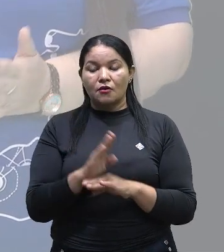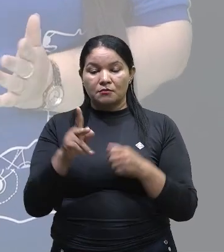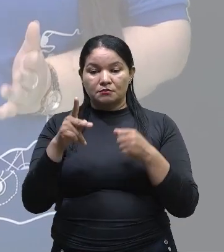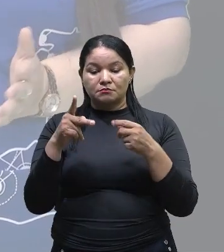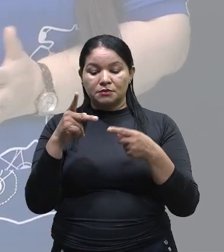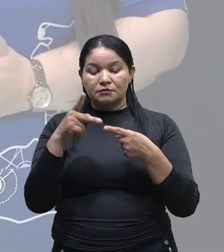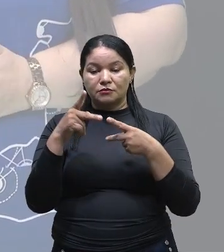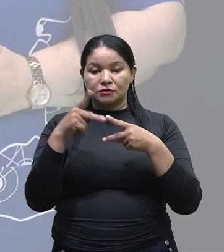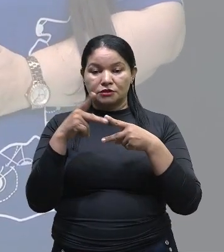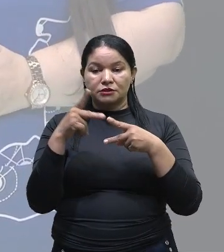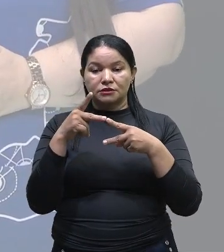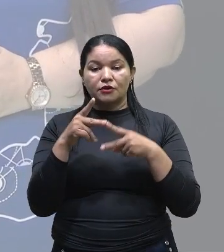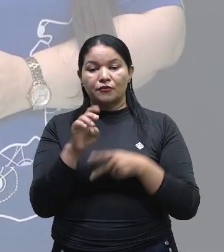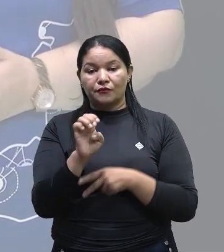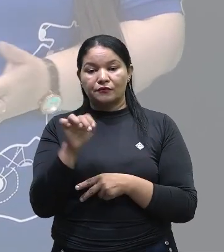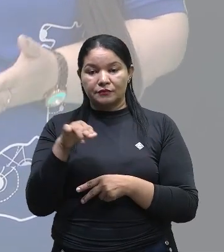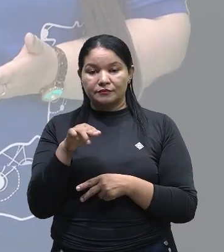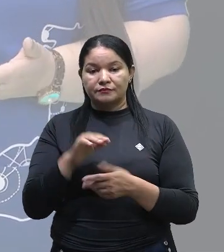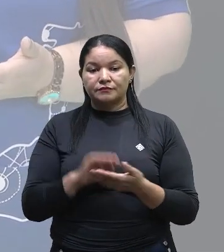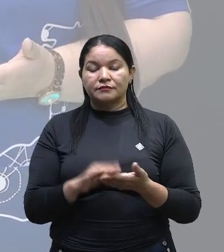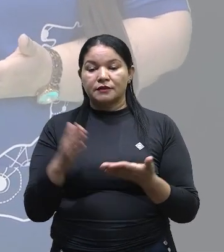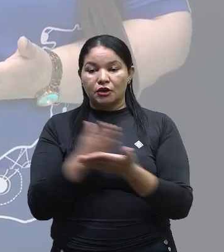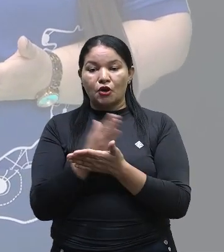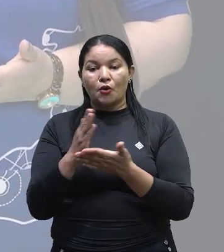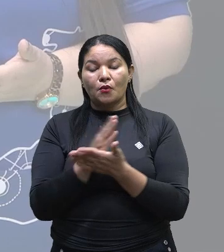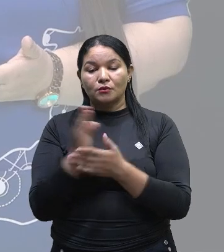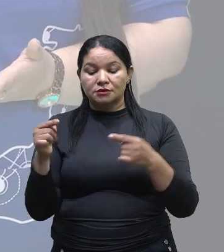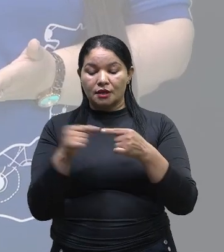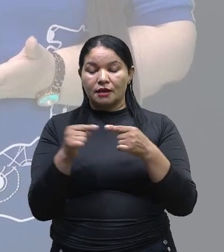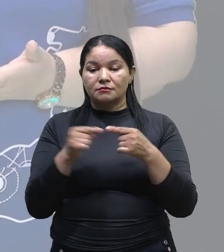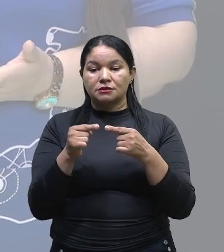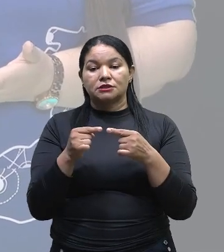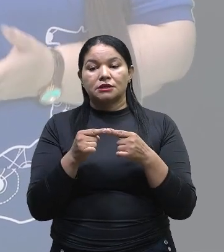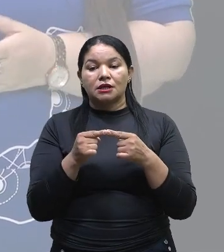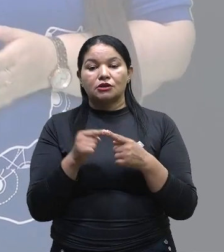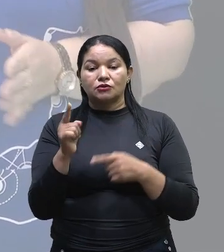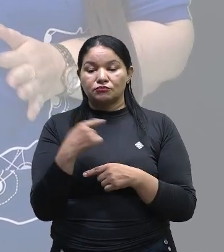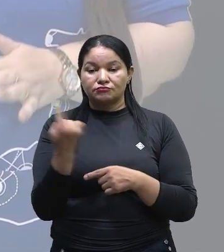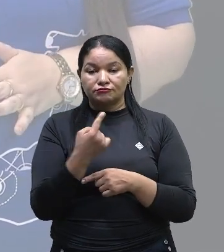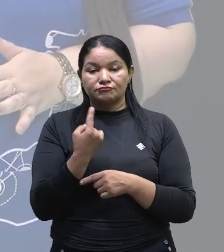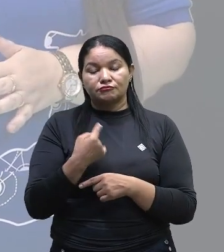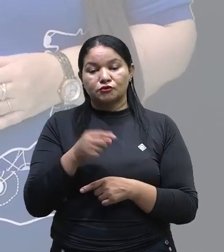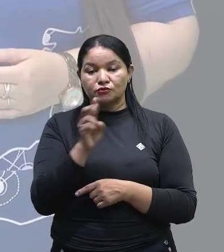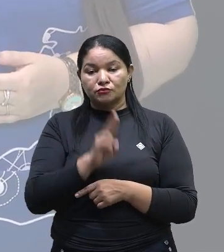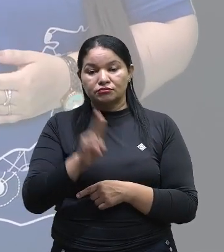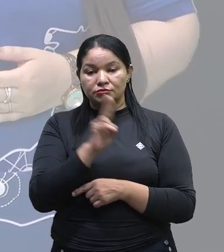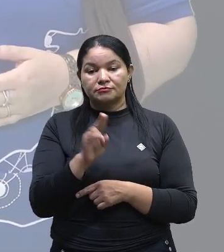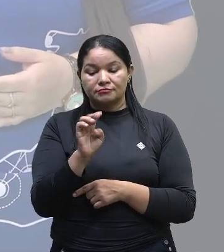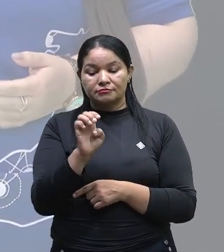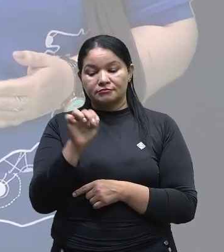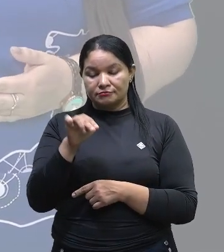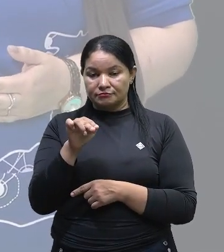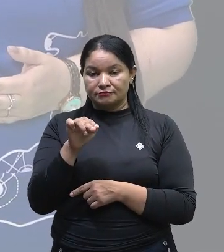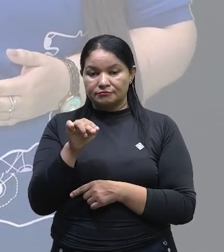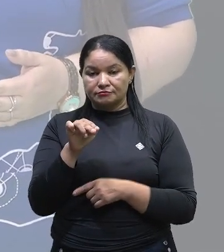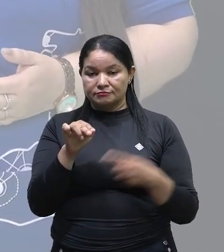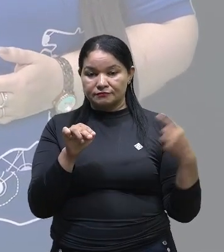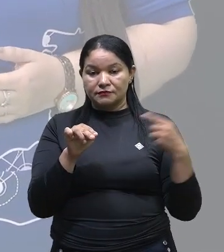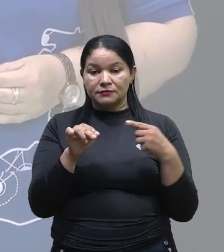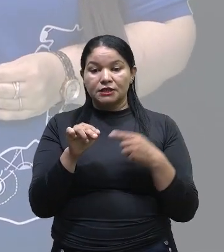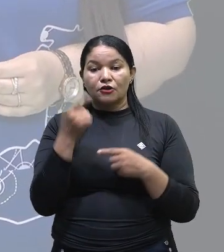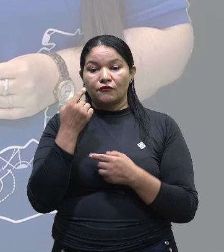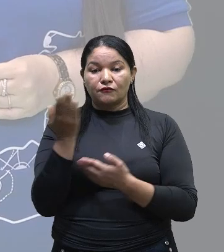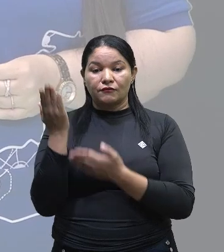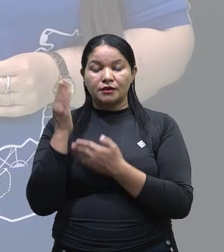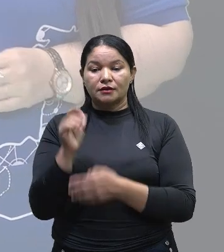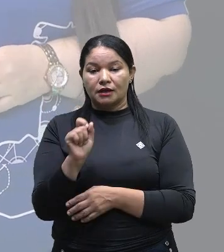no caso dos meios de transporte, a preposição que devemos utilizar é en. Por exemplo, viajar ou